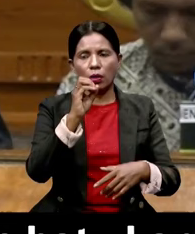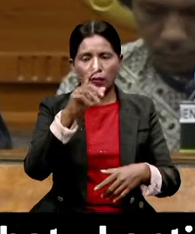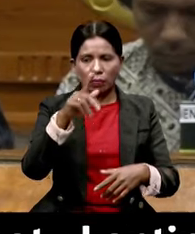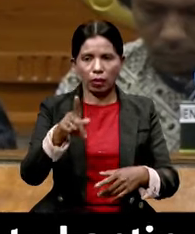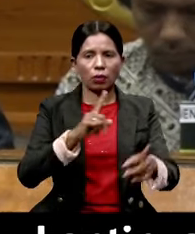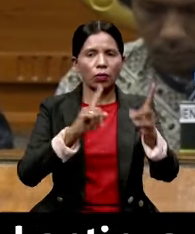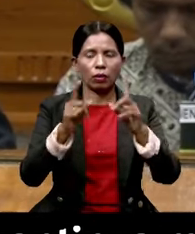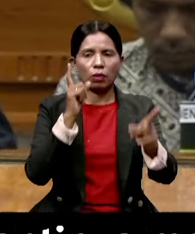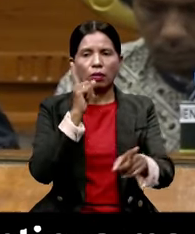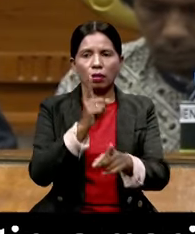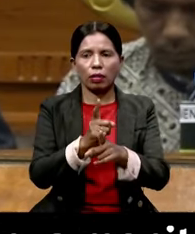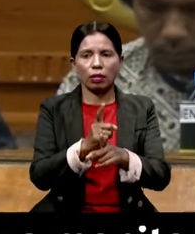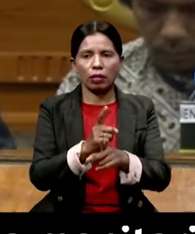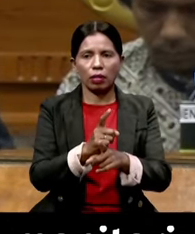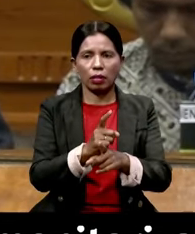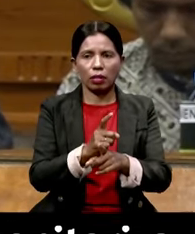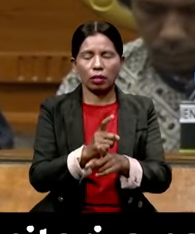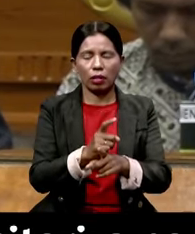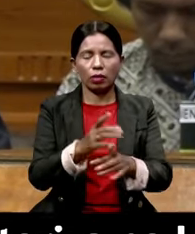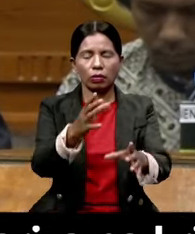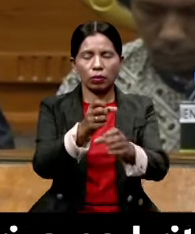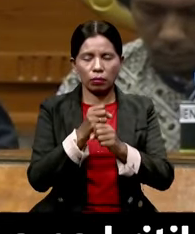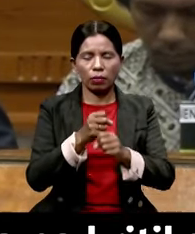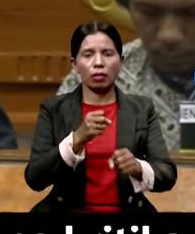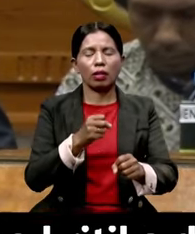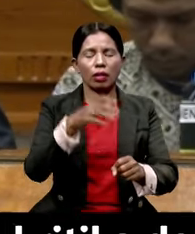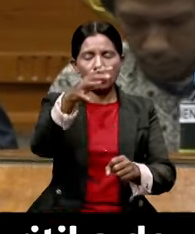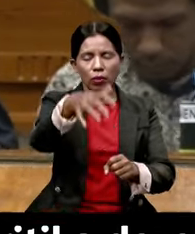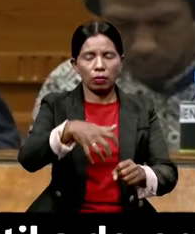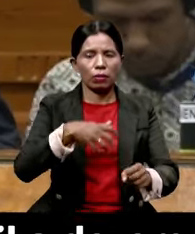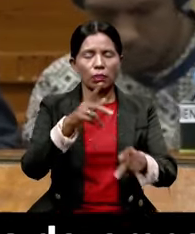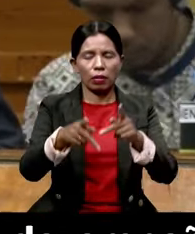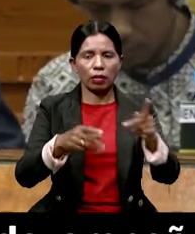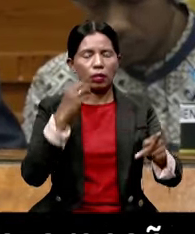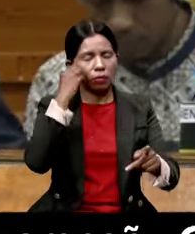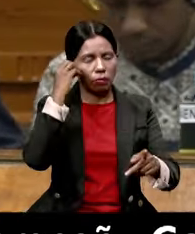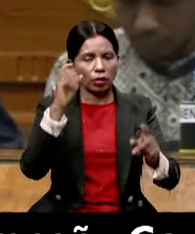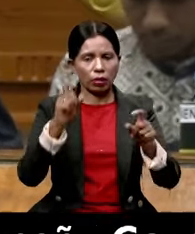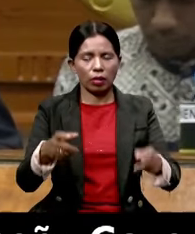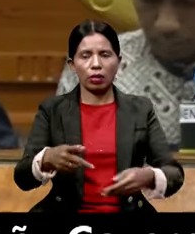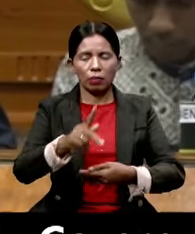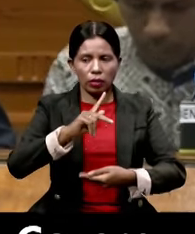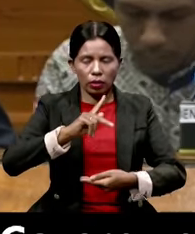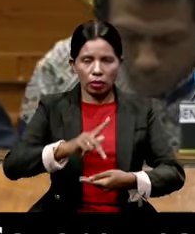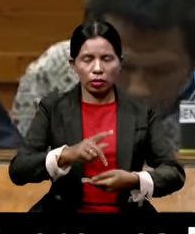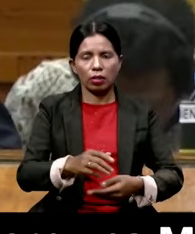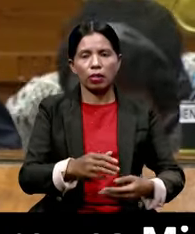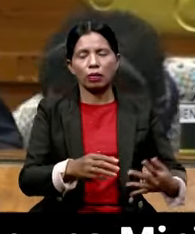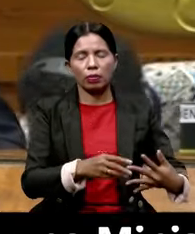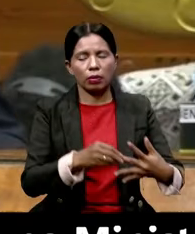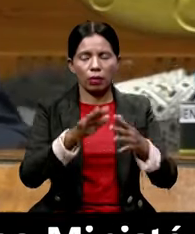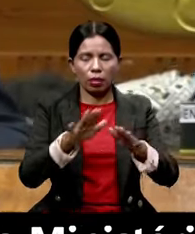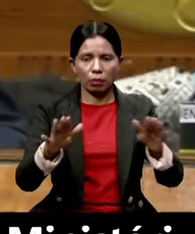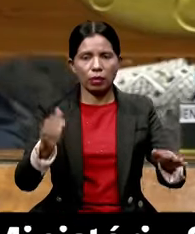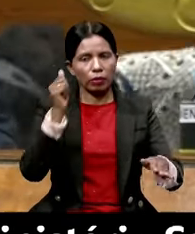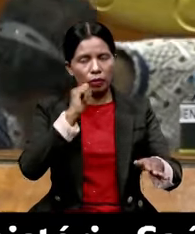explicar a tu molo, a tu ba sob M1, tem que ir a proteção ba Yuliu ba labari com feto sira. A tu